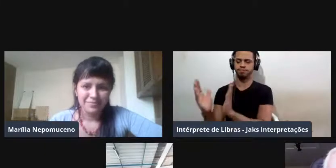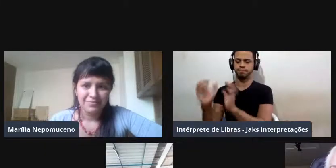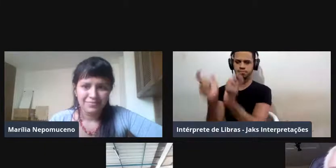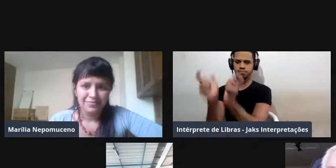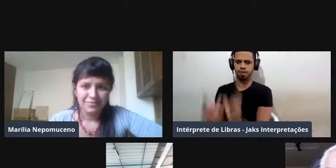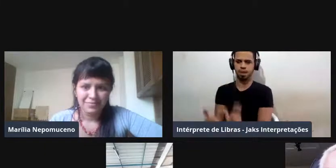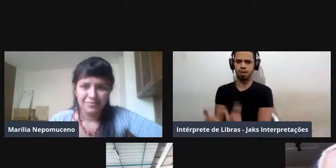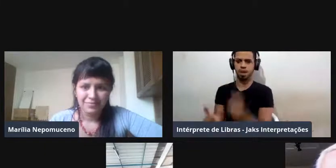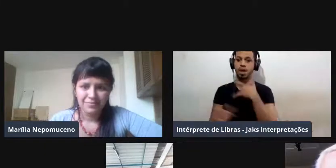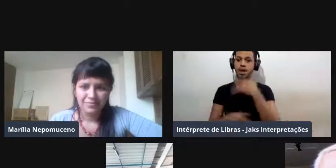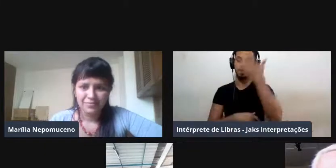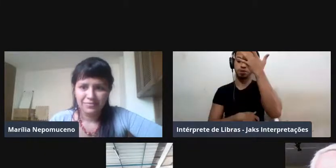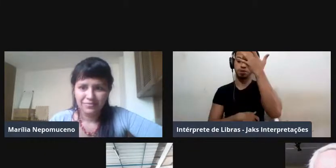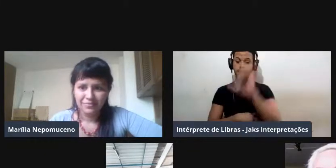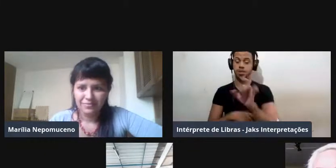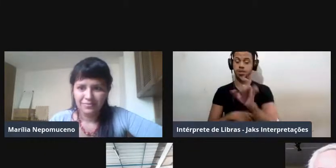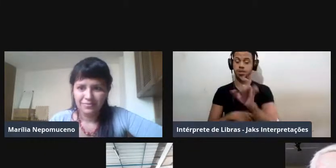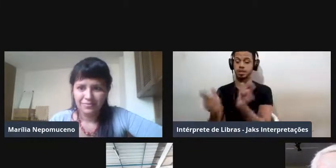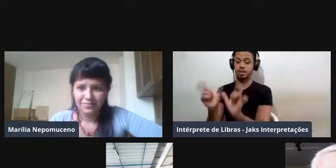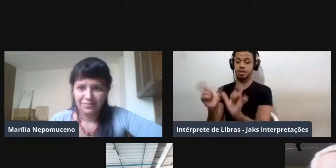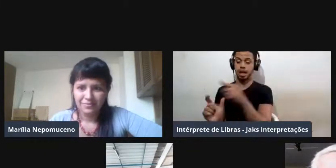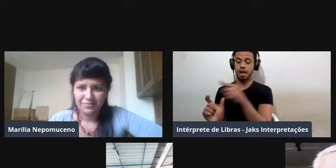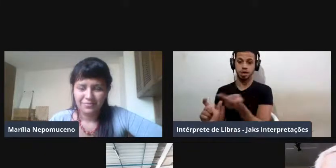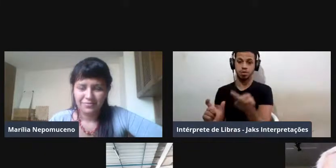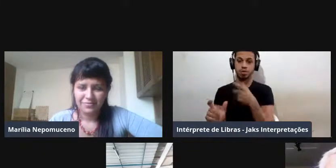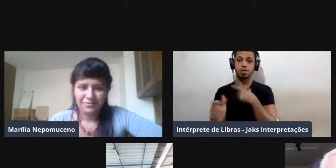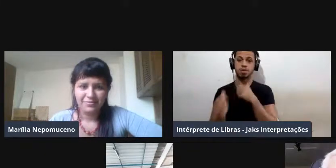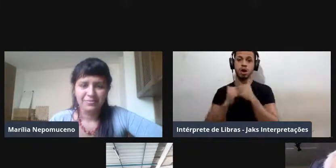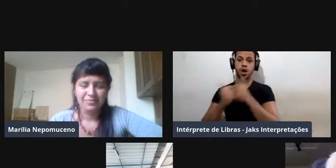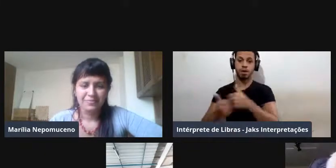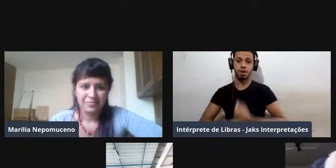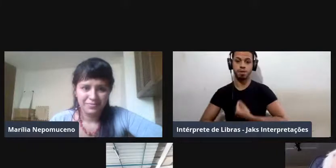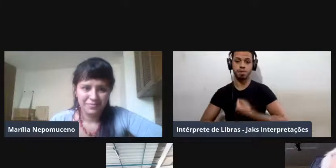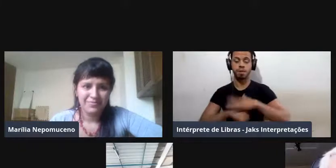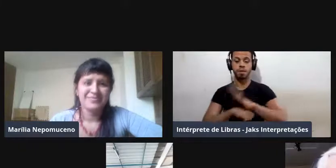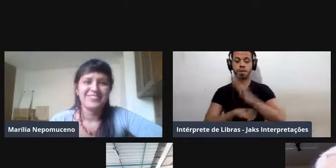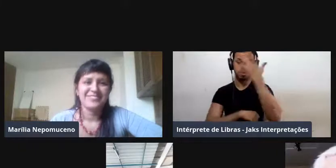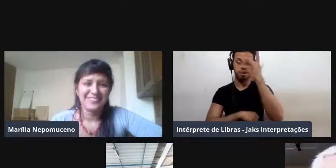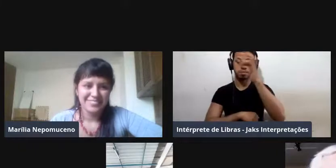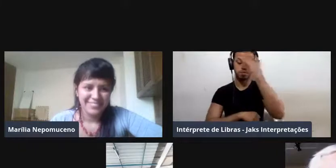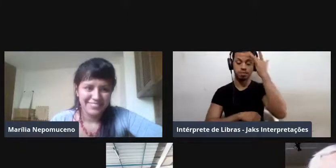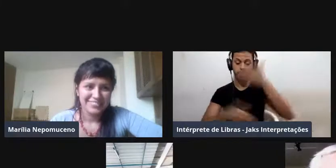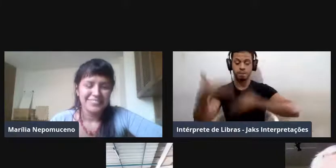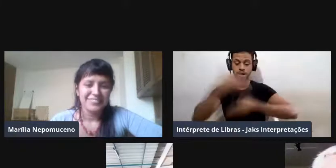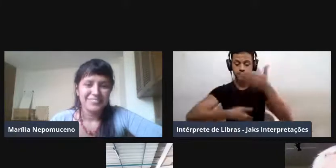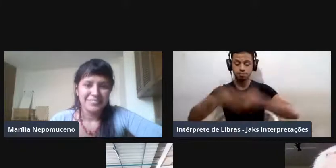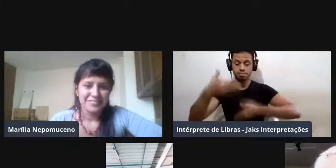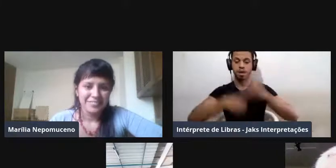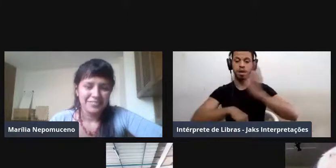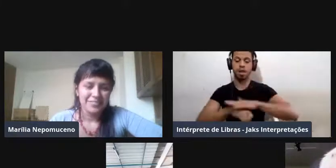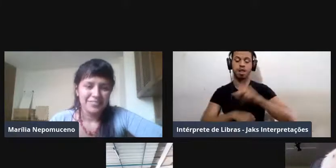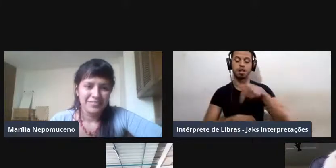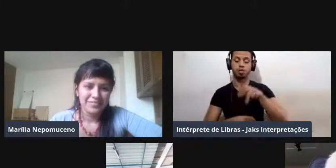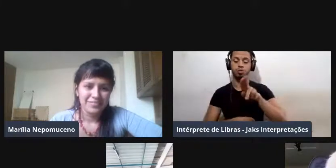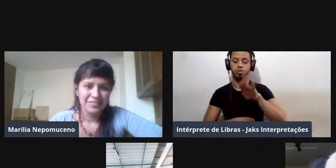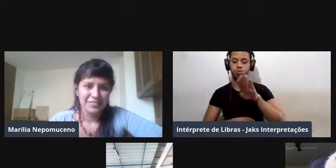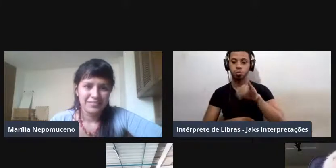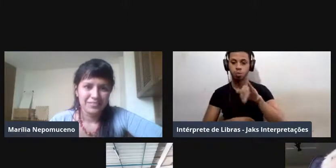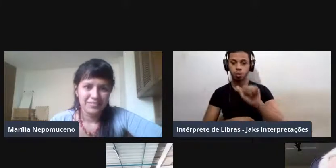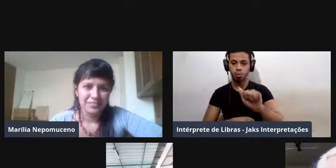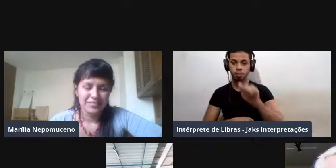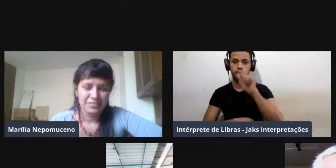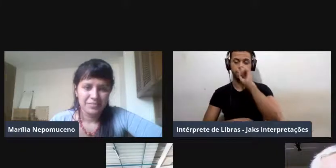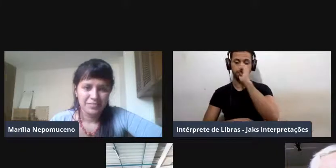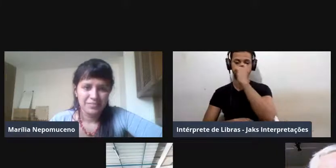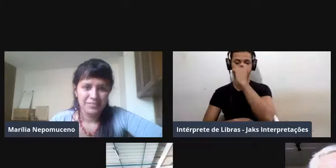Doris estão acompanhando, mas quem está participando bastante é a Núbia Mello, que talvez que vocês devem já,